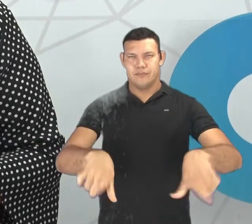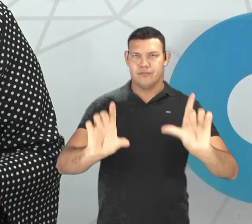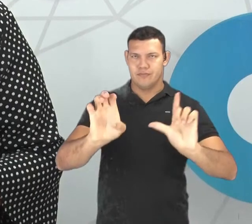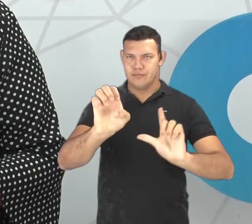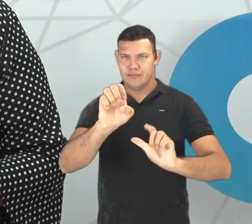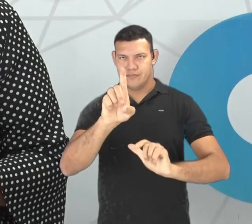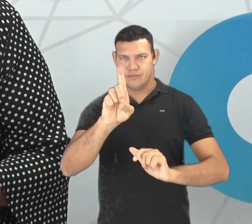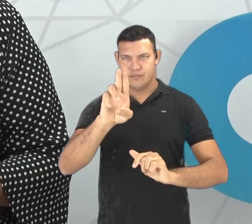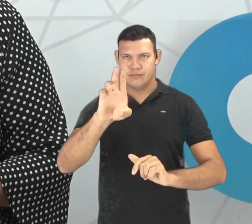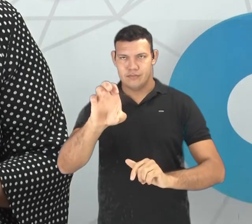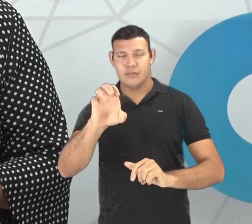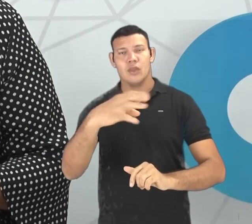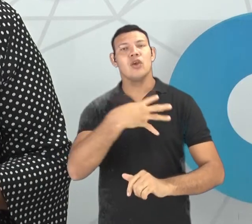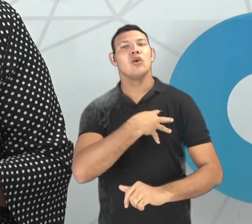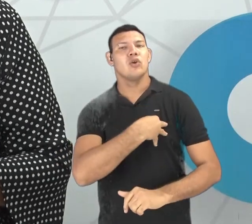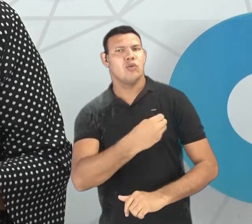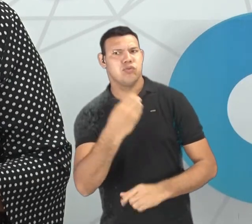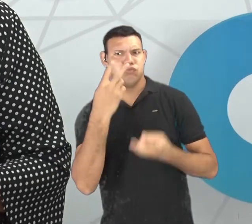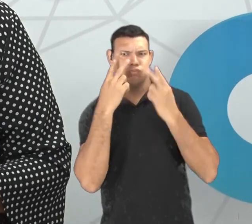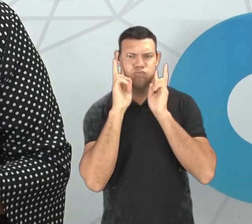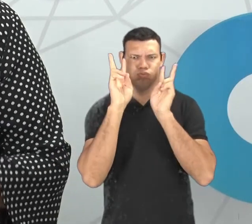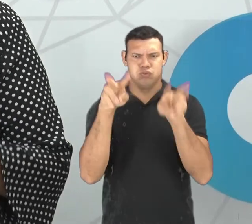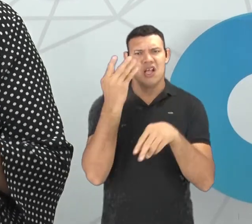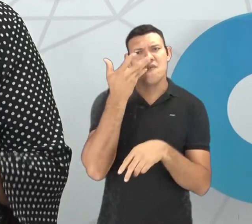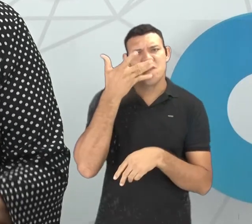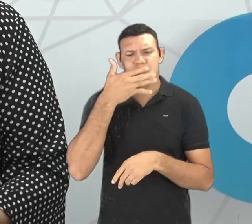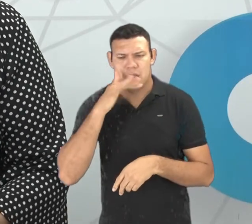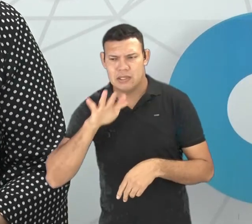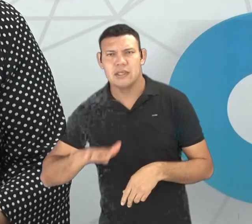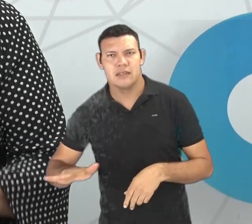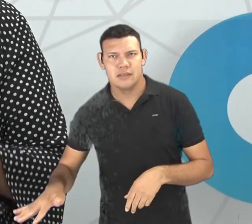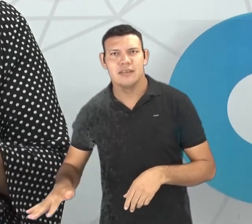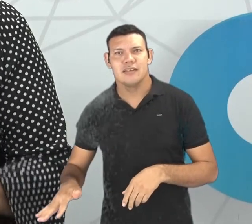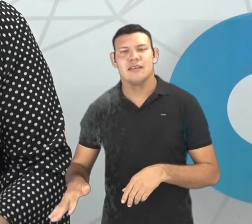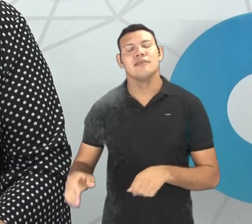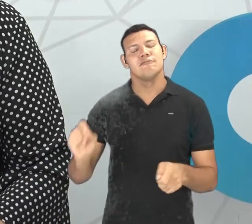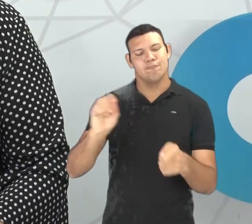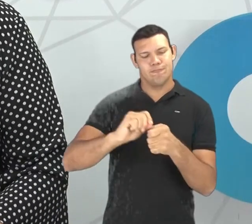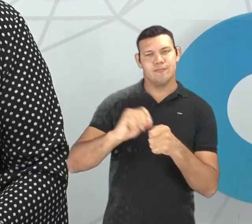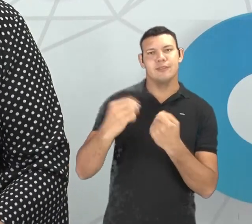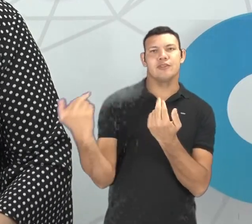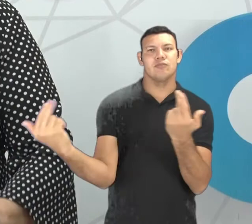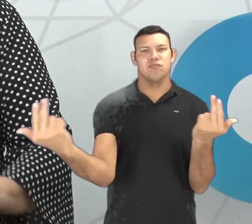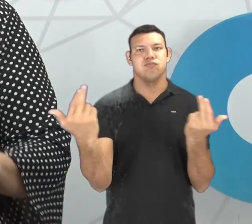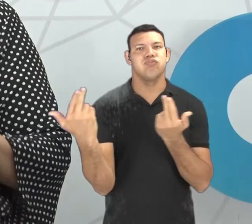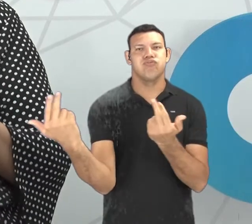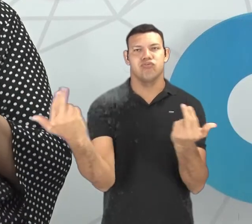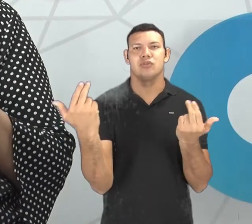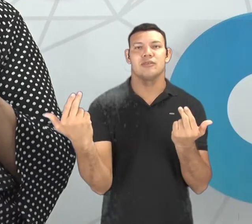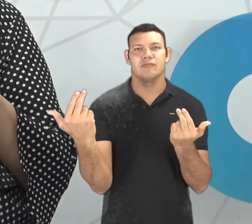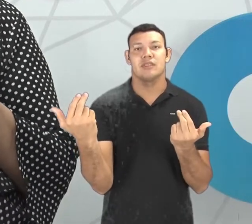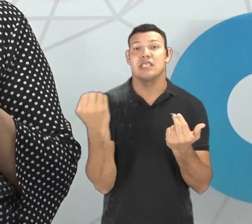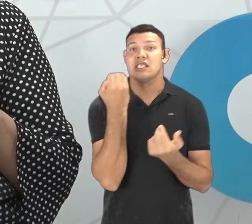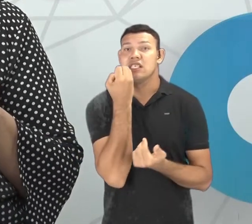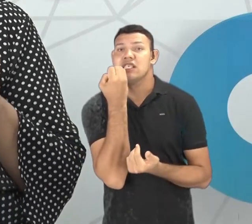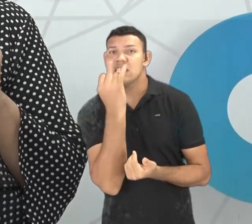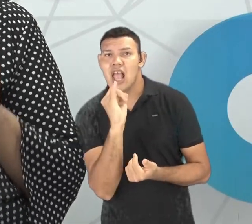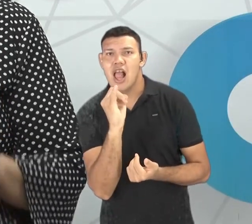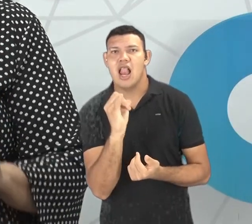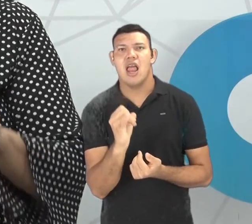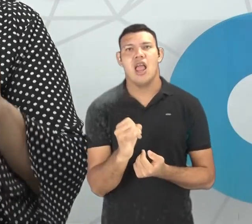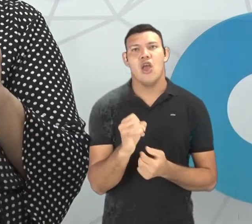possamos compreender que o filho vê, a criança faz,